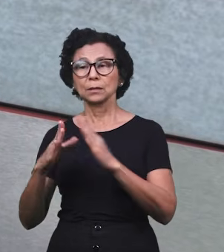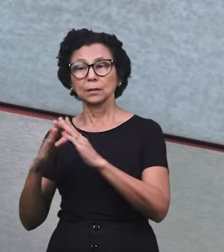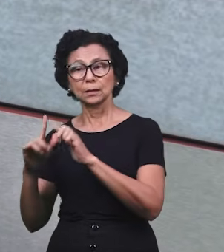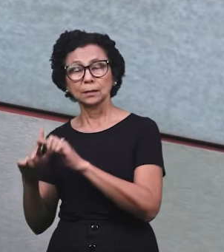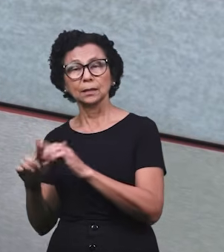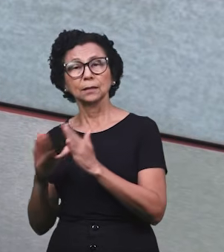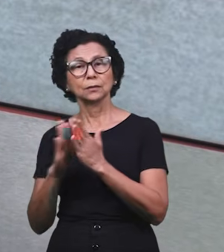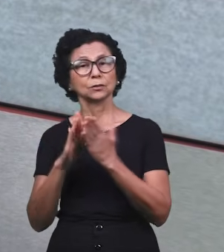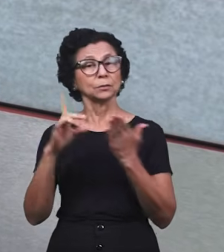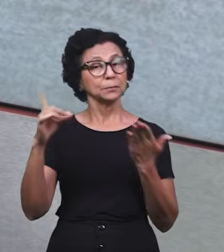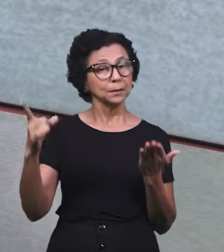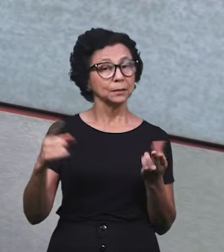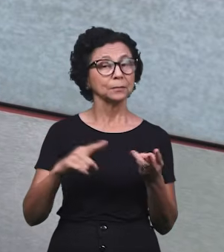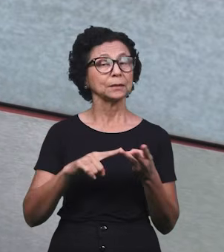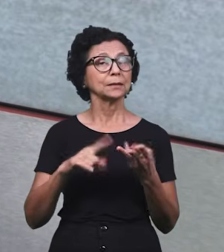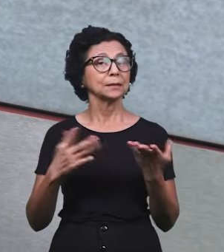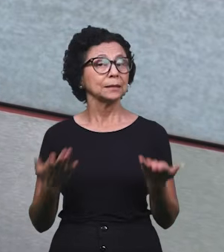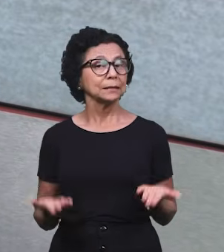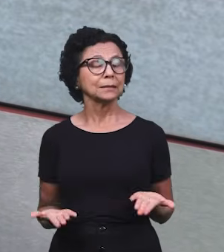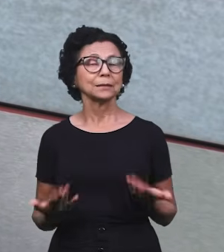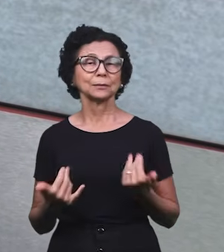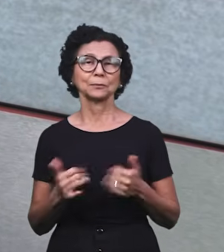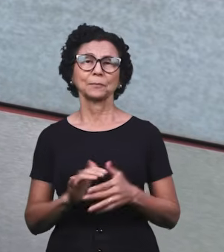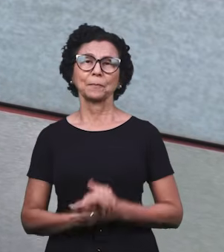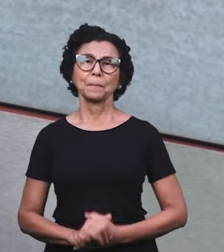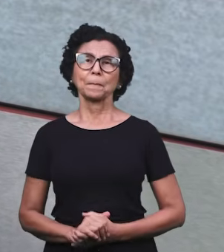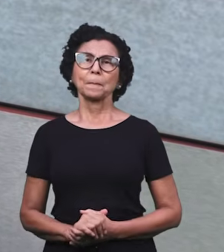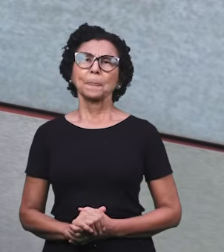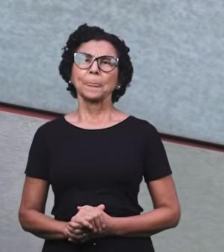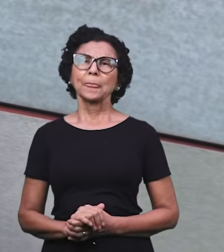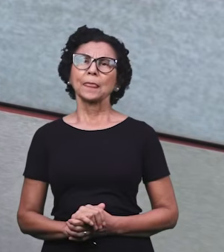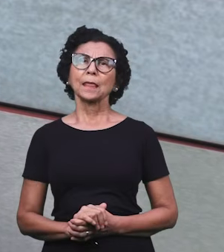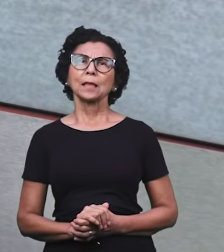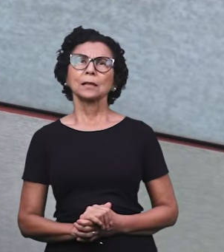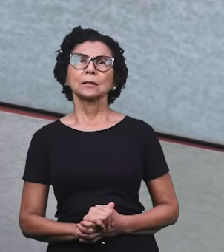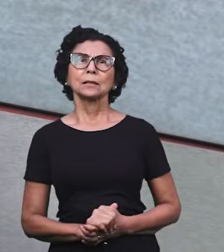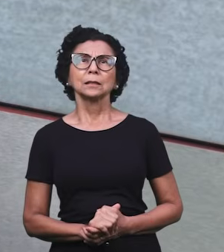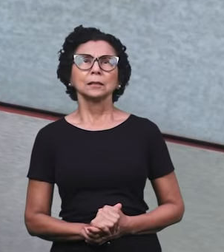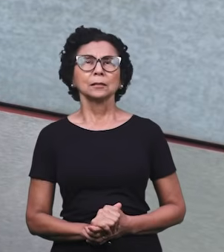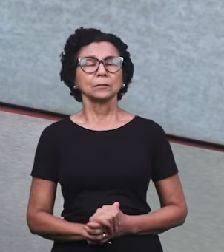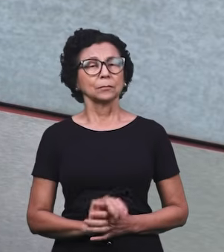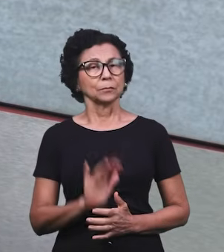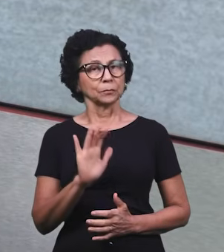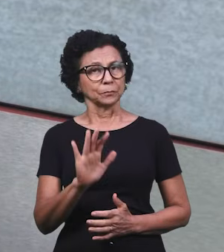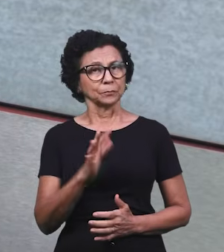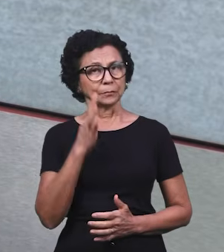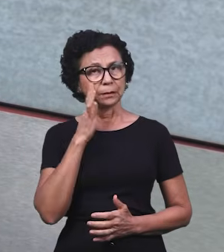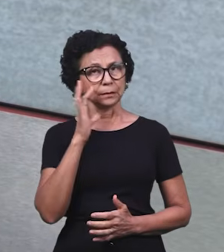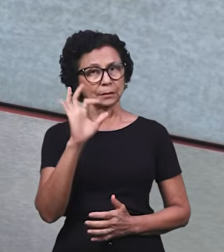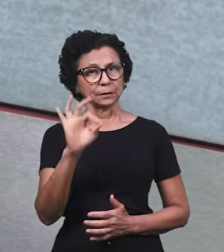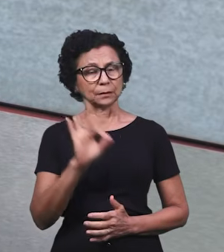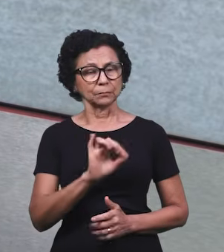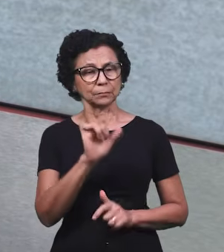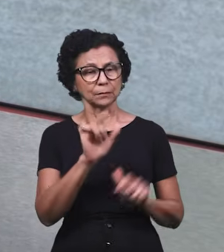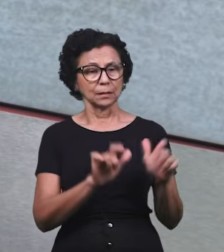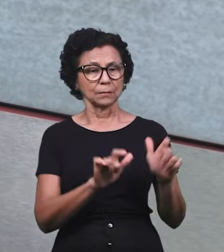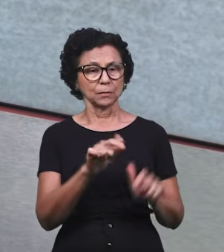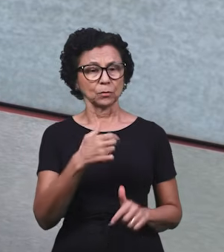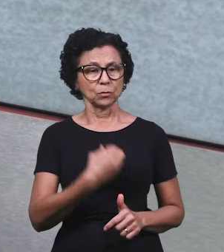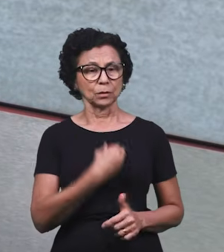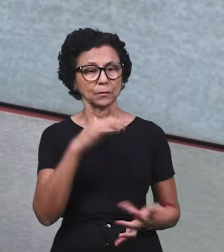sobre a Bíblia, não é? O fato é que todos os que vivem sem Deus neste mundo, veja bem, eles estão debaixo